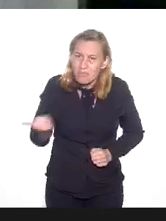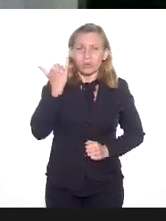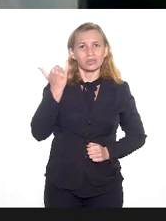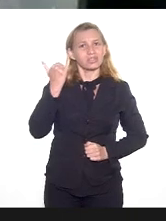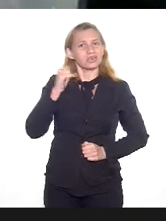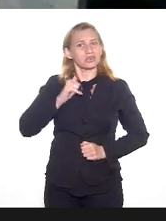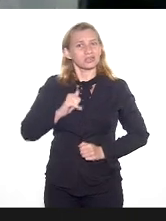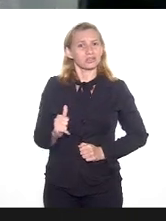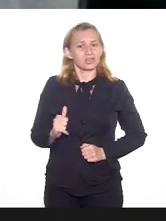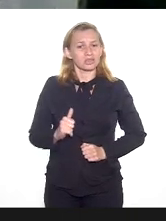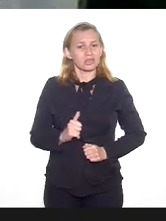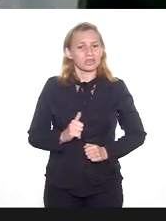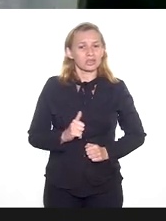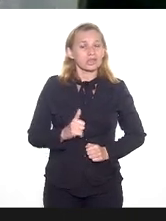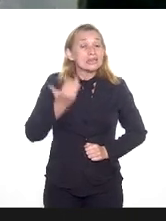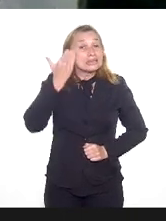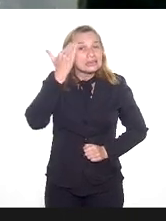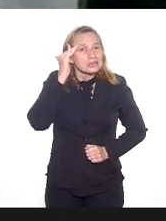importantíssimo para